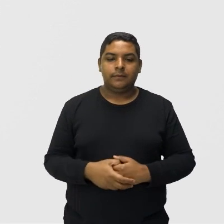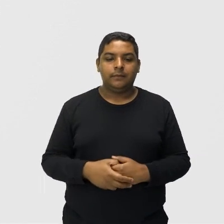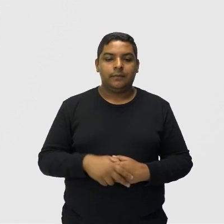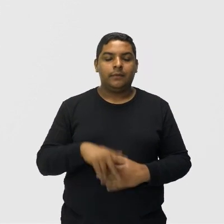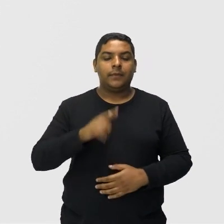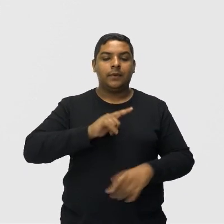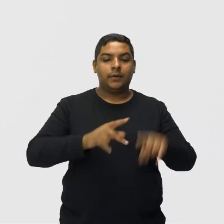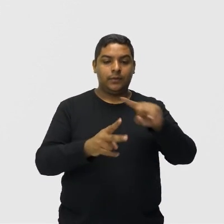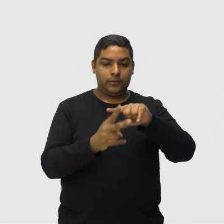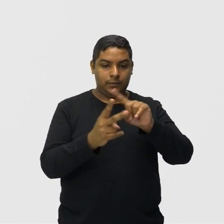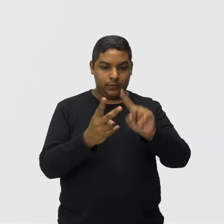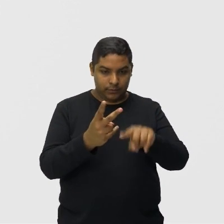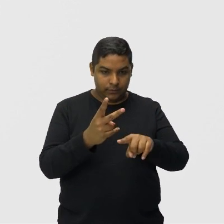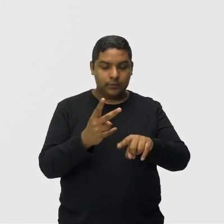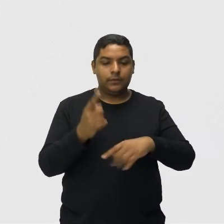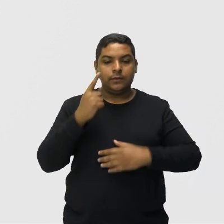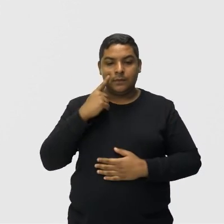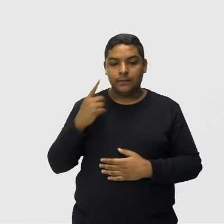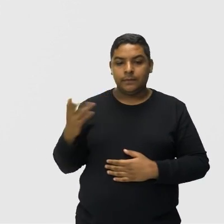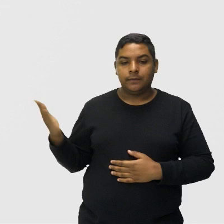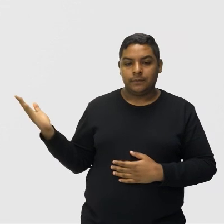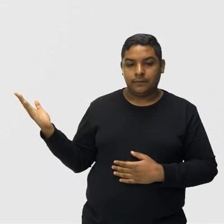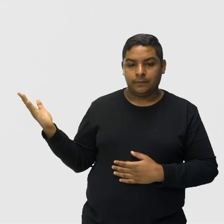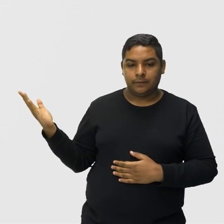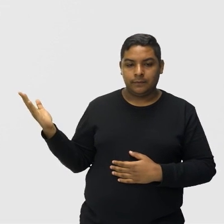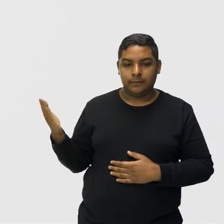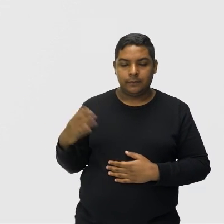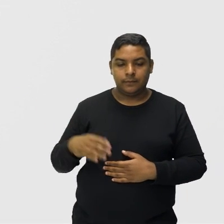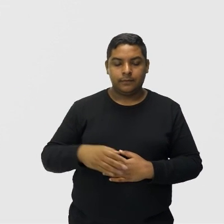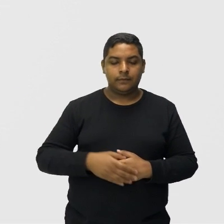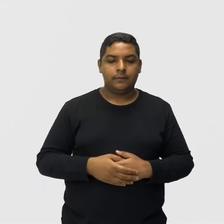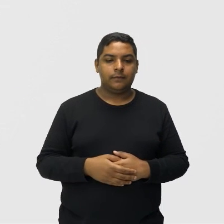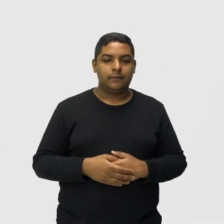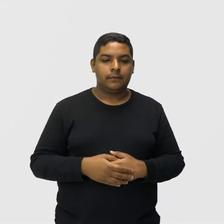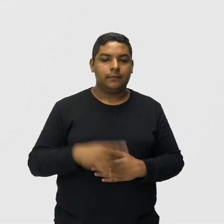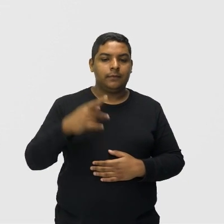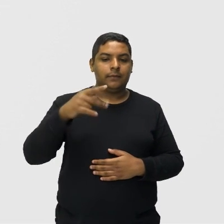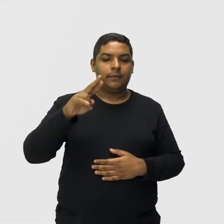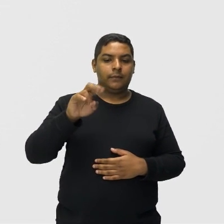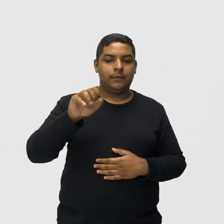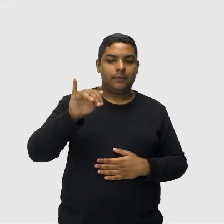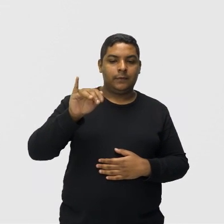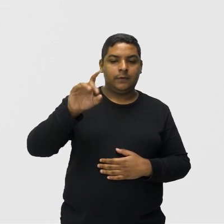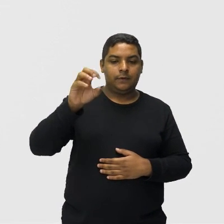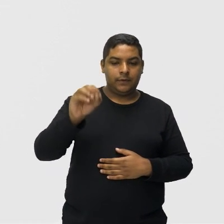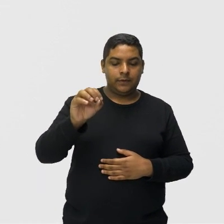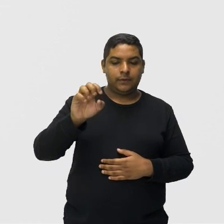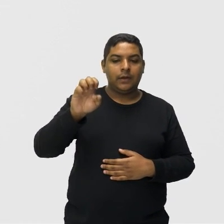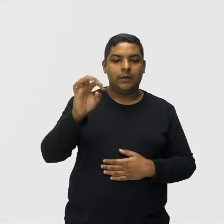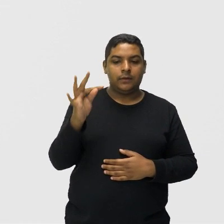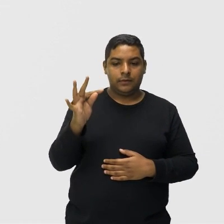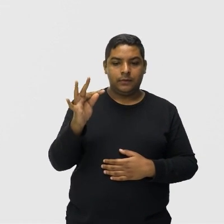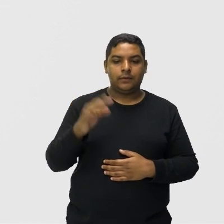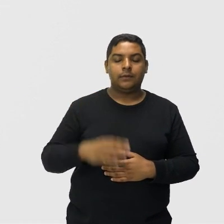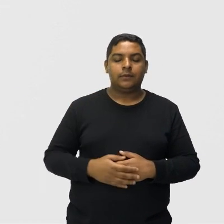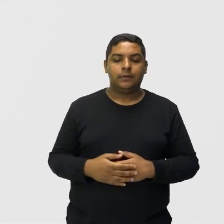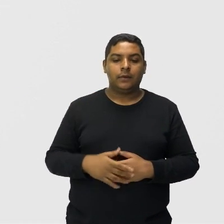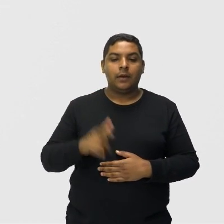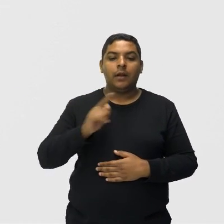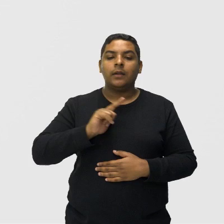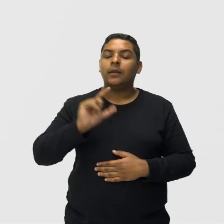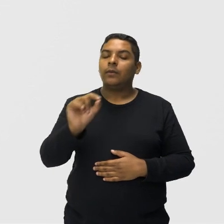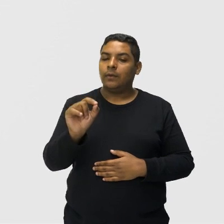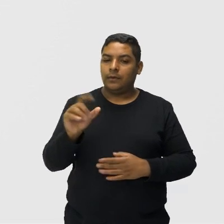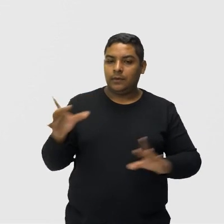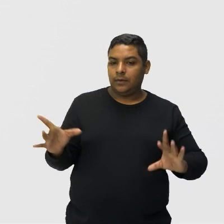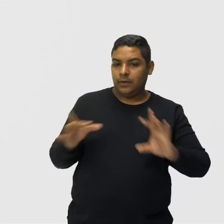2 carbonos. Então, quando são 2 carbonos, o prefixo -et. Só tem ligações